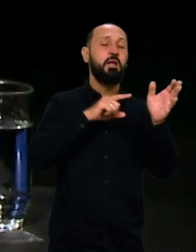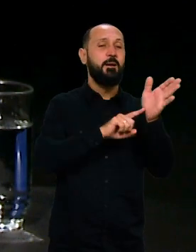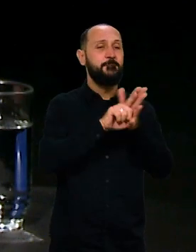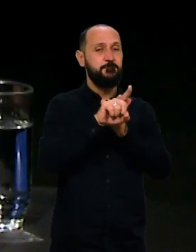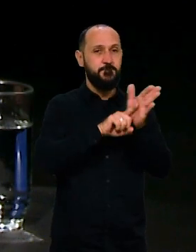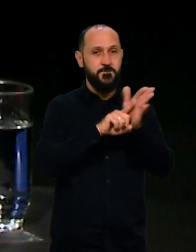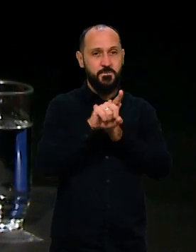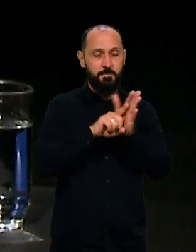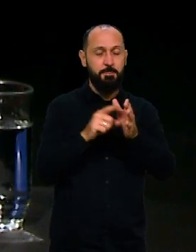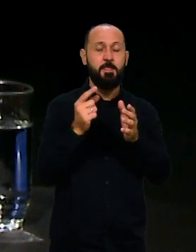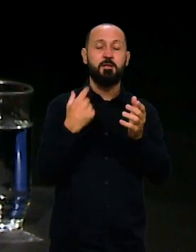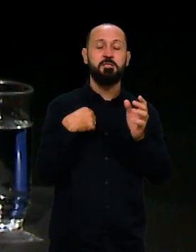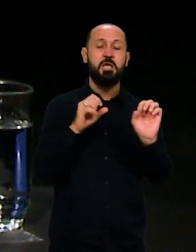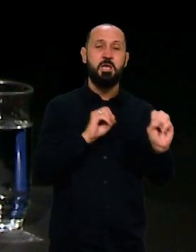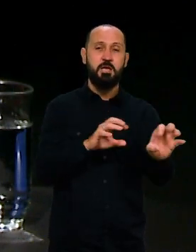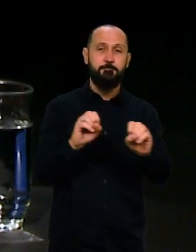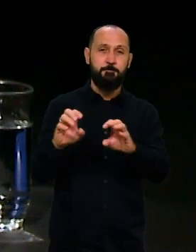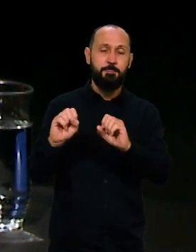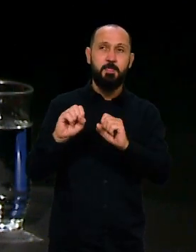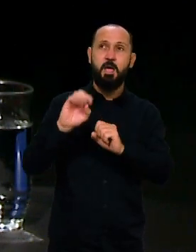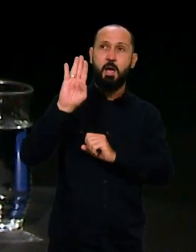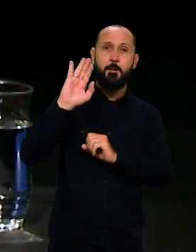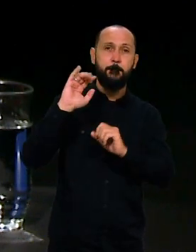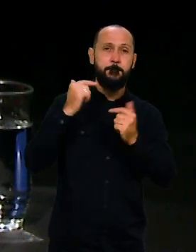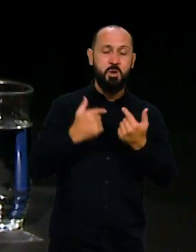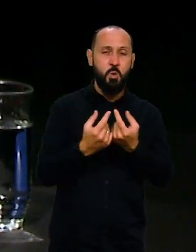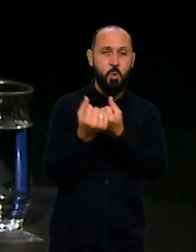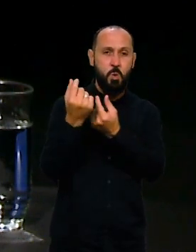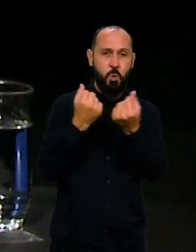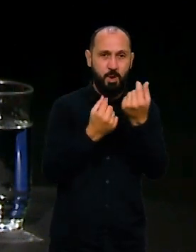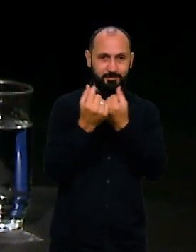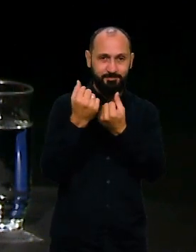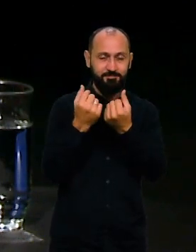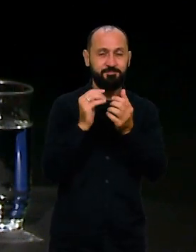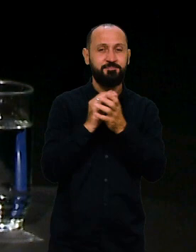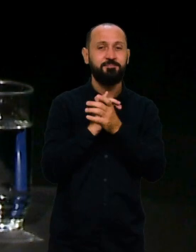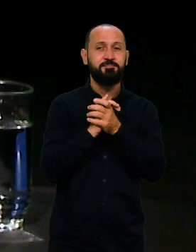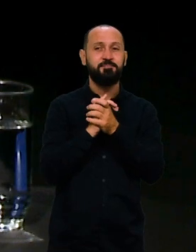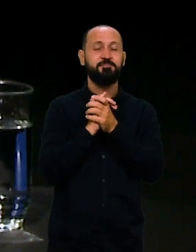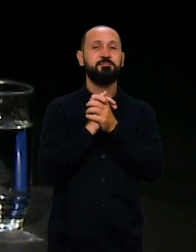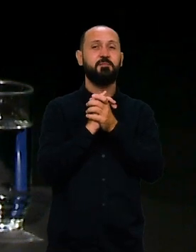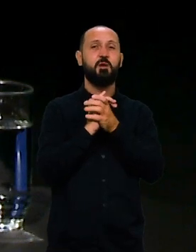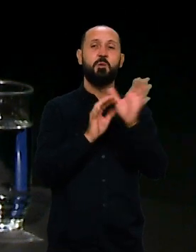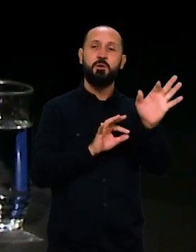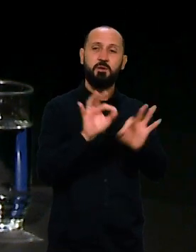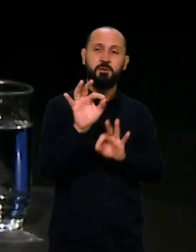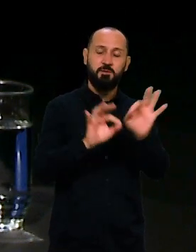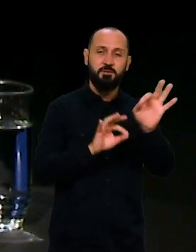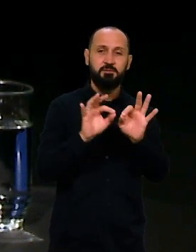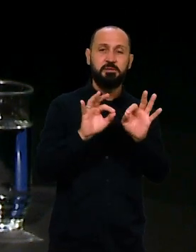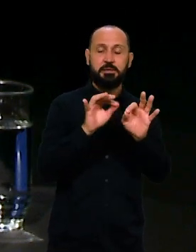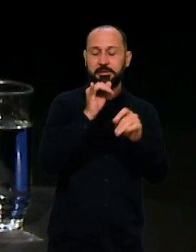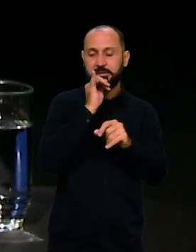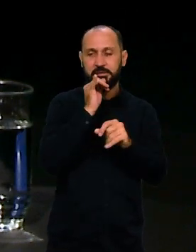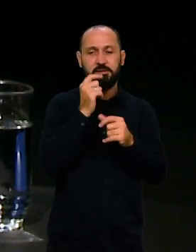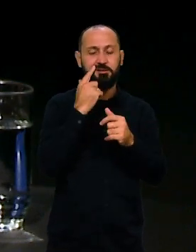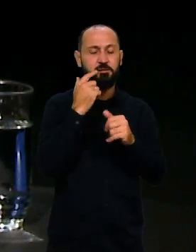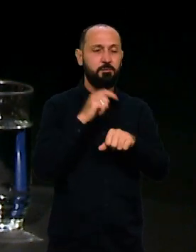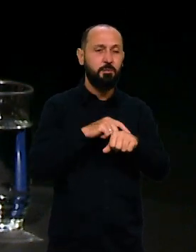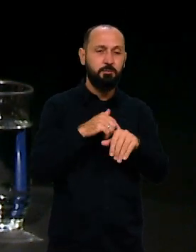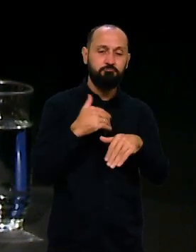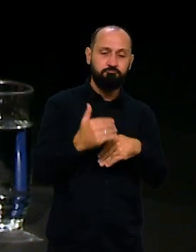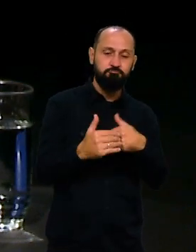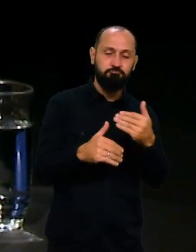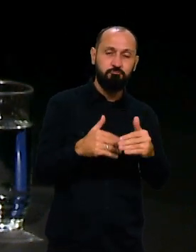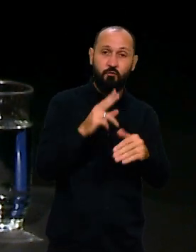almeja para o futuro no que diz respeito à pesquisa, à educação, à bioeconomia. Então, assim, é uma construção,